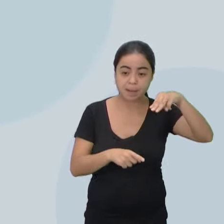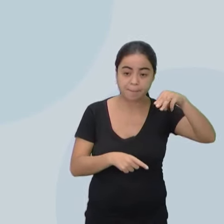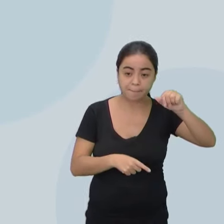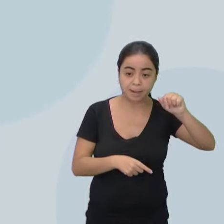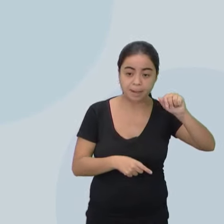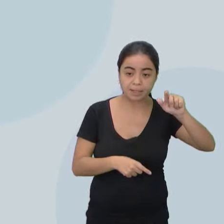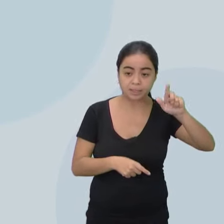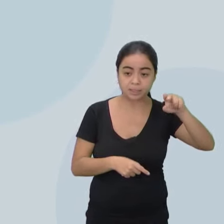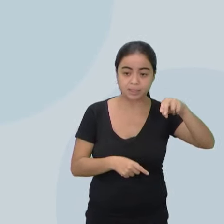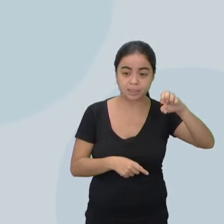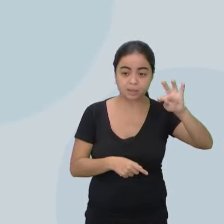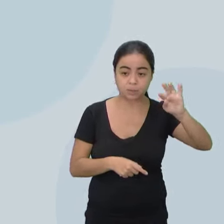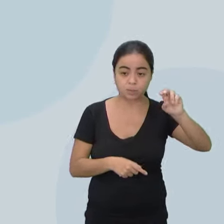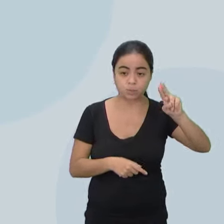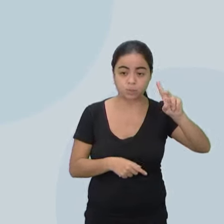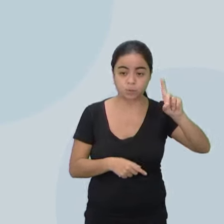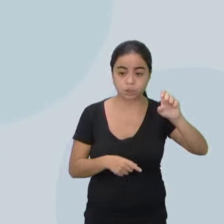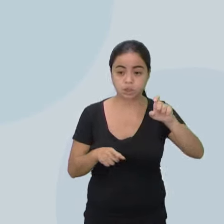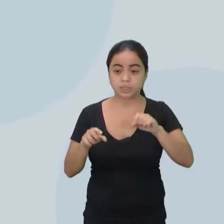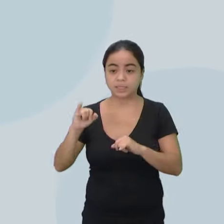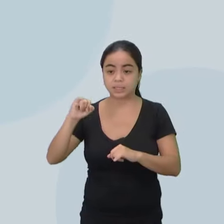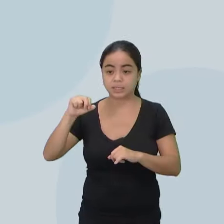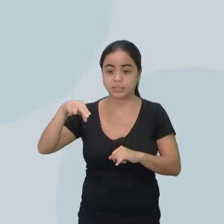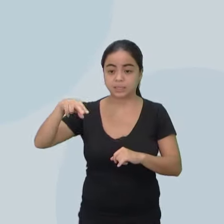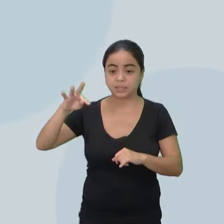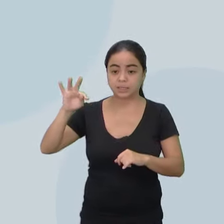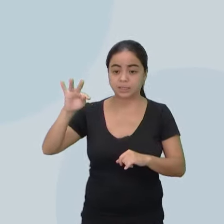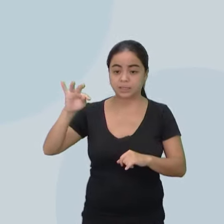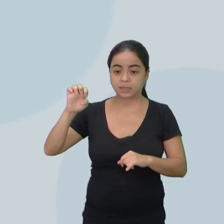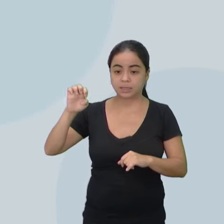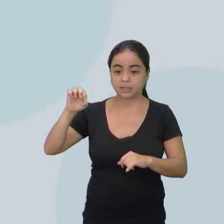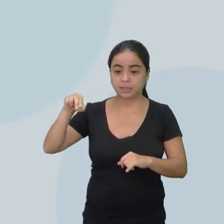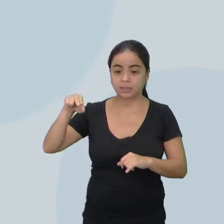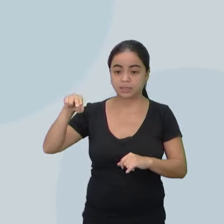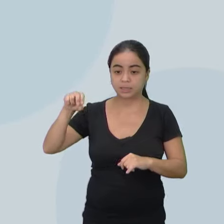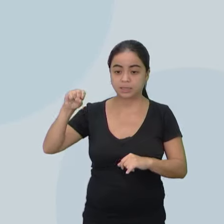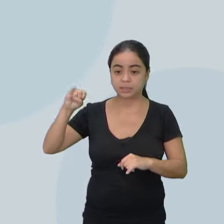né? O que tem de diferente? Aqui, né,